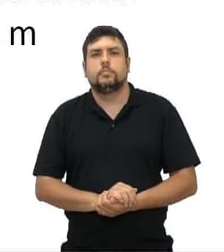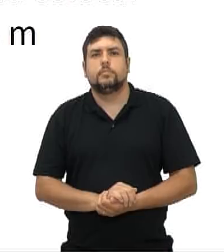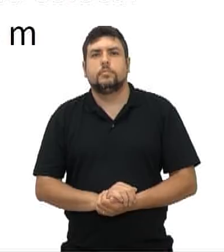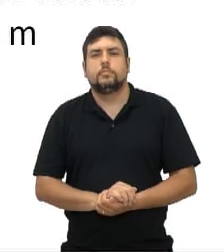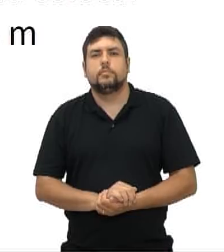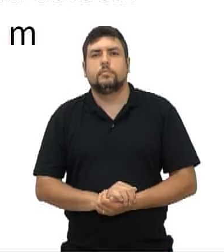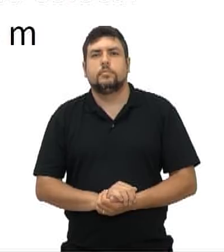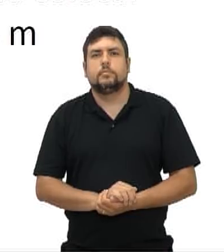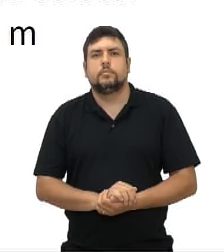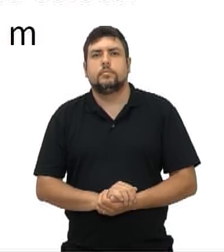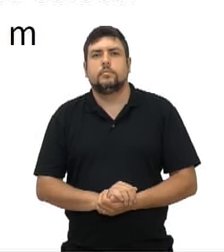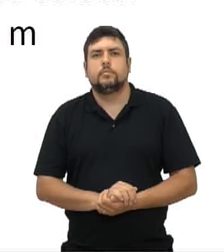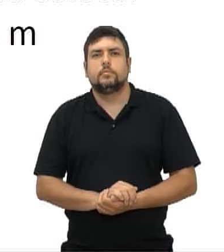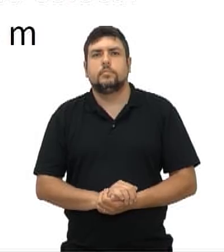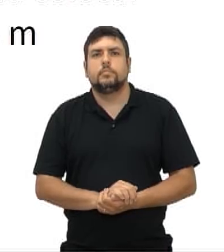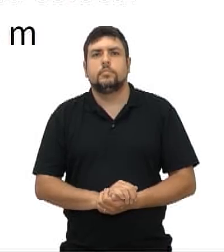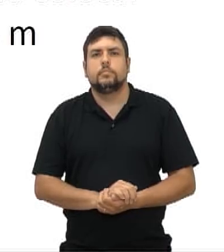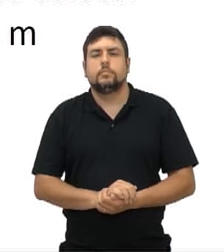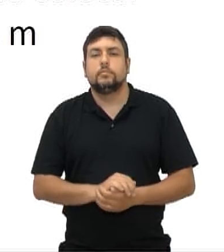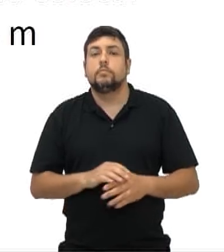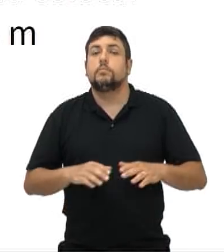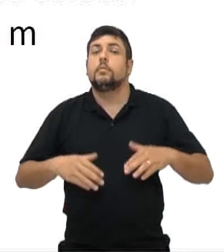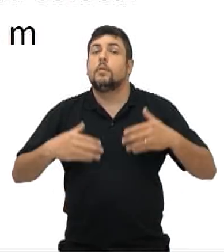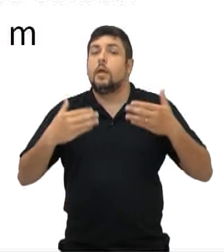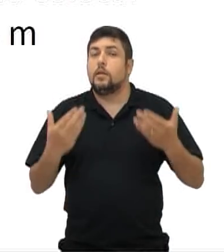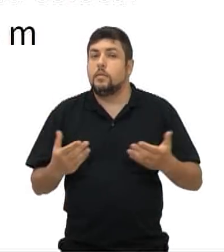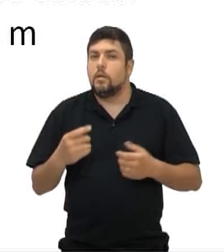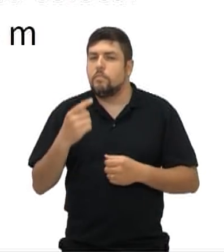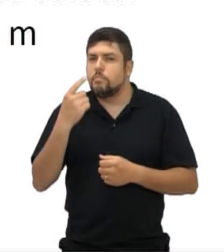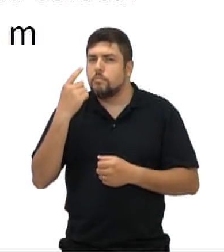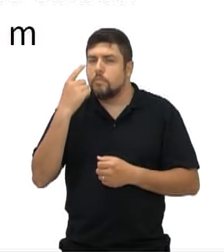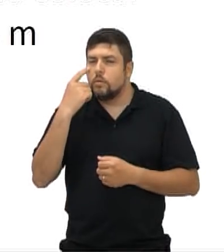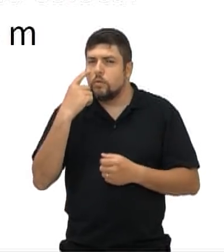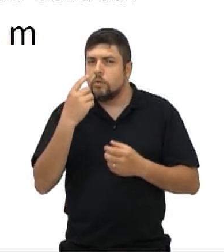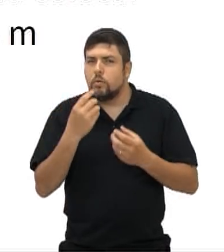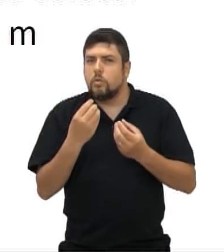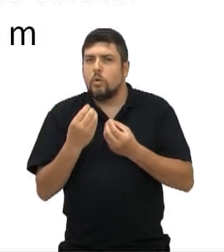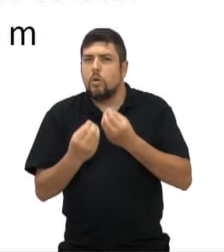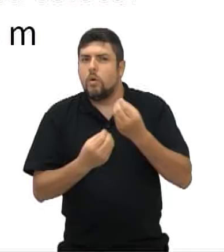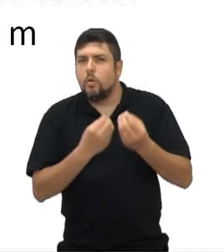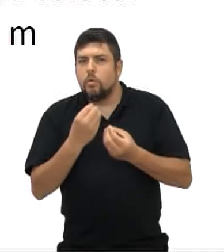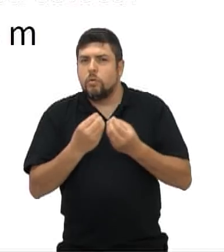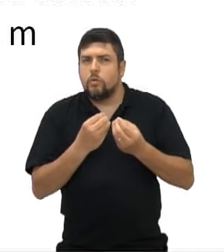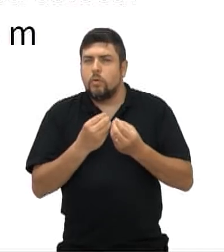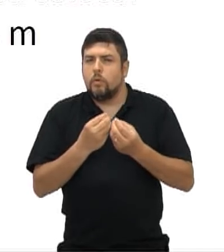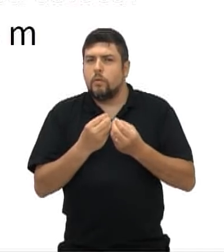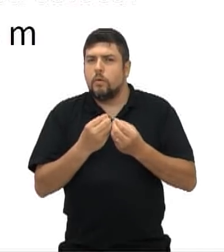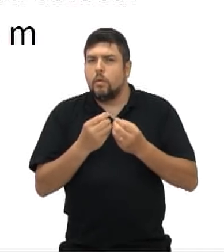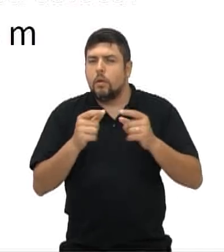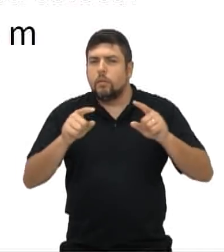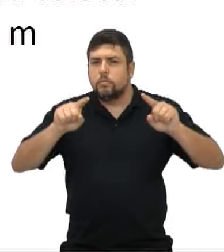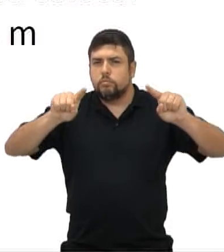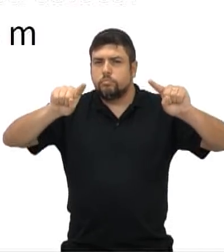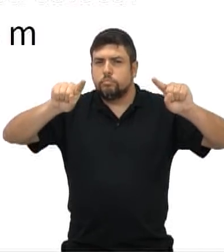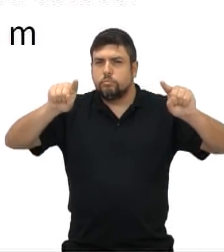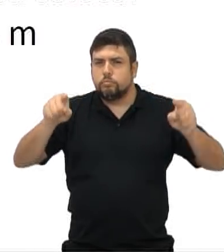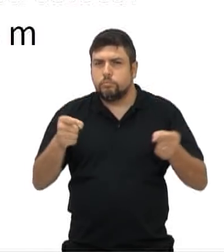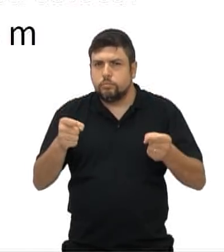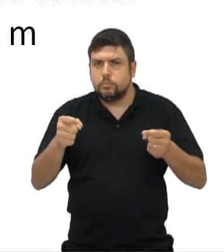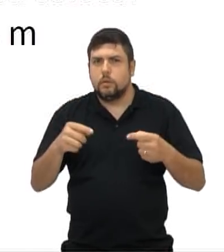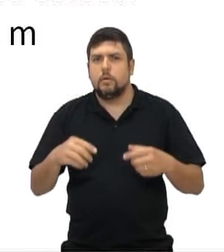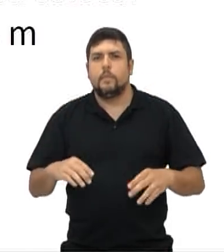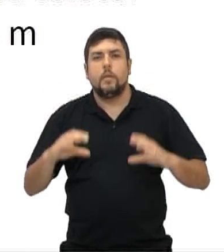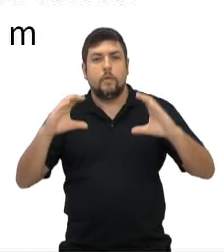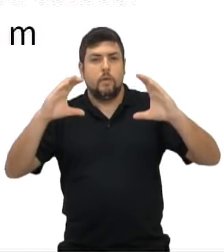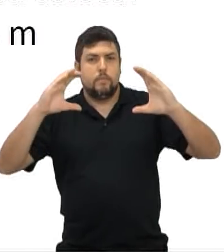5 metros? Ah, professora, então olha aqui, a professora trouxe o raciocínio em forma de expressão. Porque não é isso que eu vou pensar,